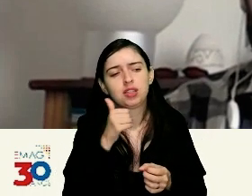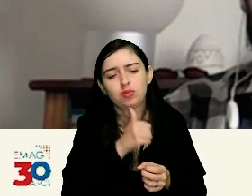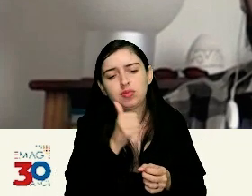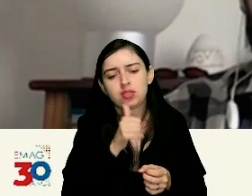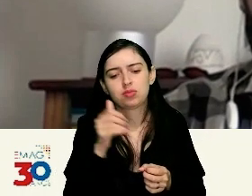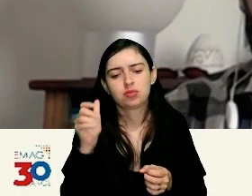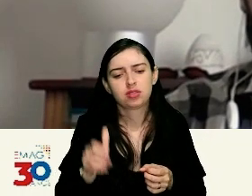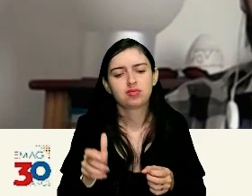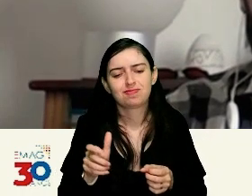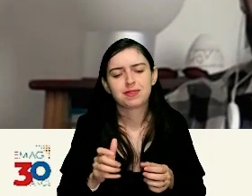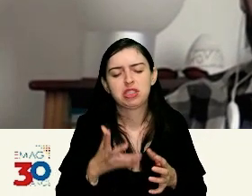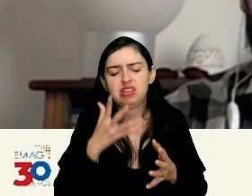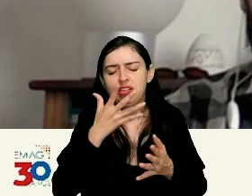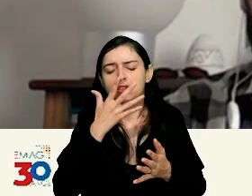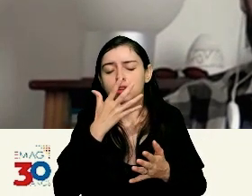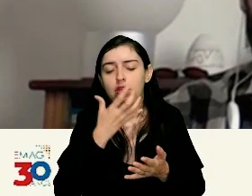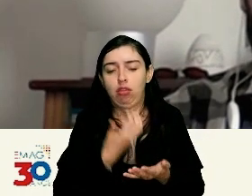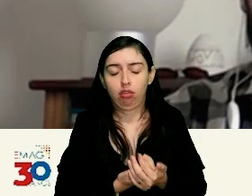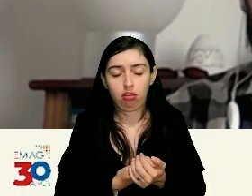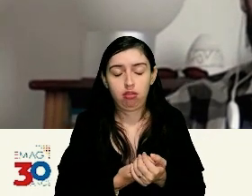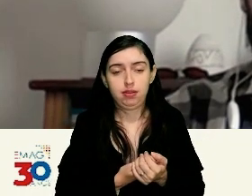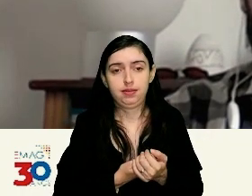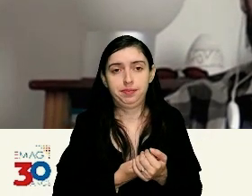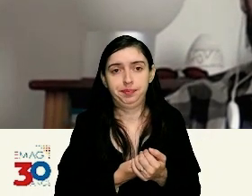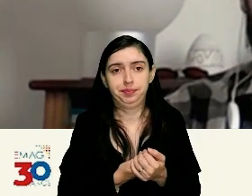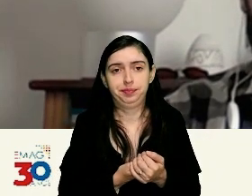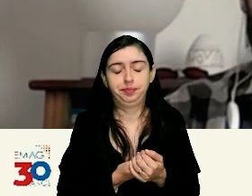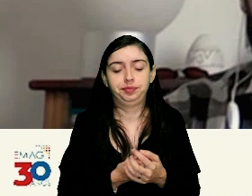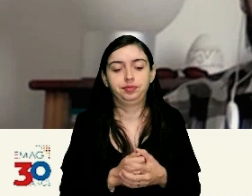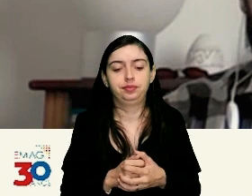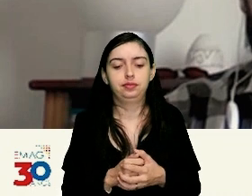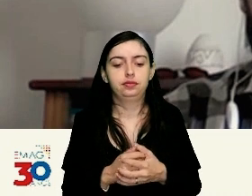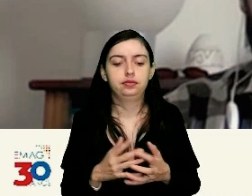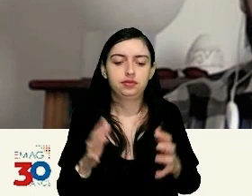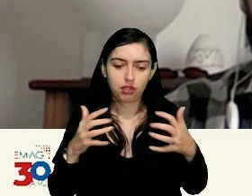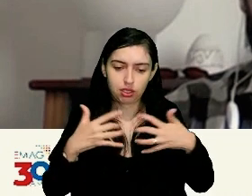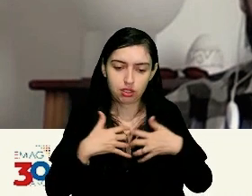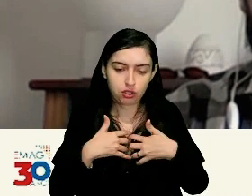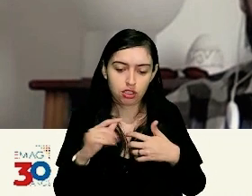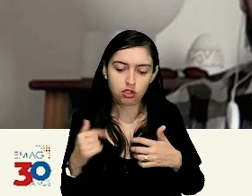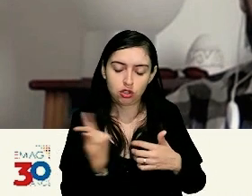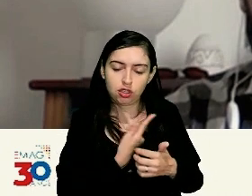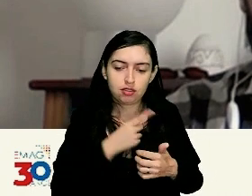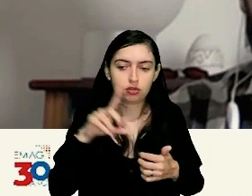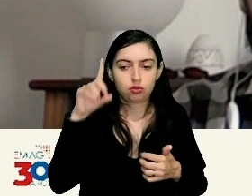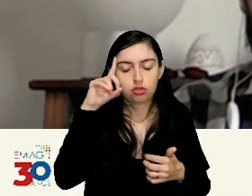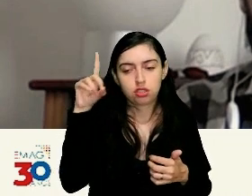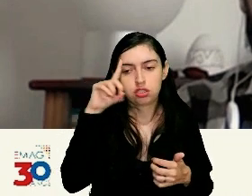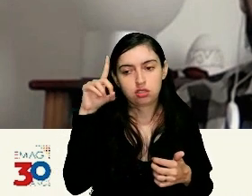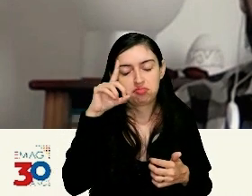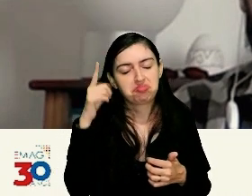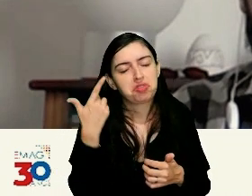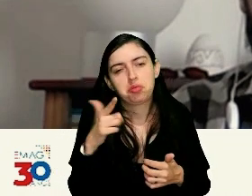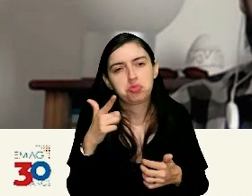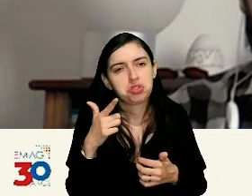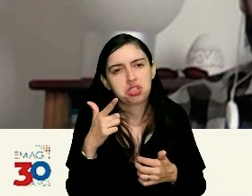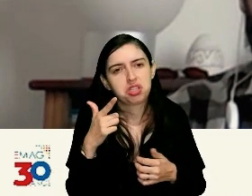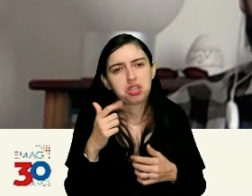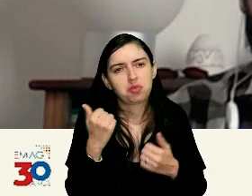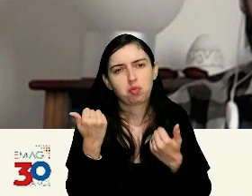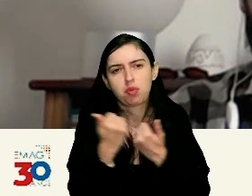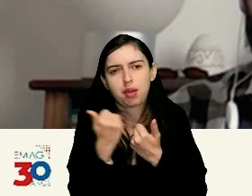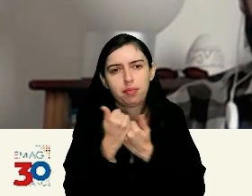pesado. E a gente ali no dia a dia não tinha muito suporte. Era eu,